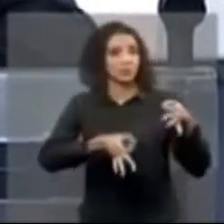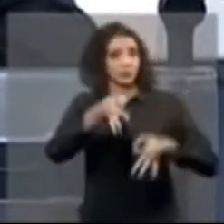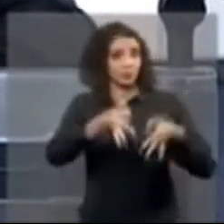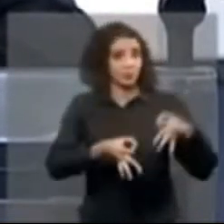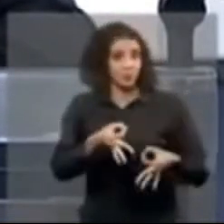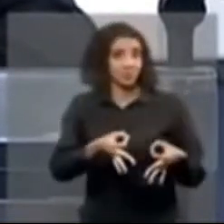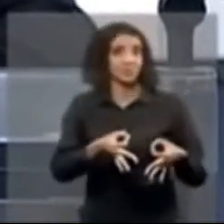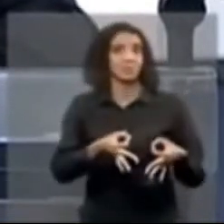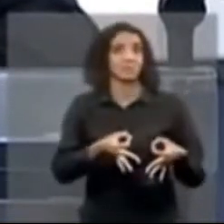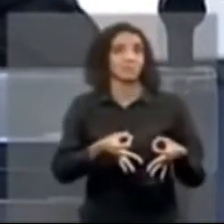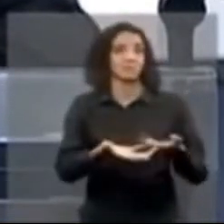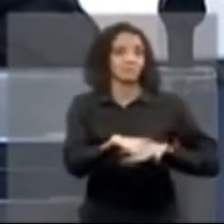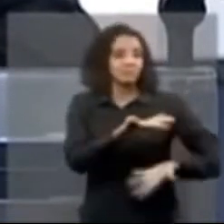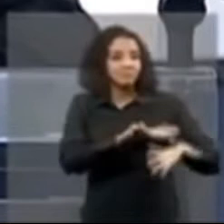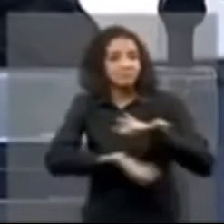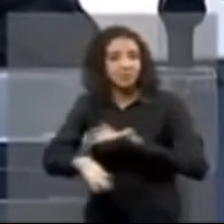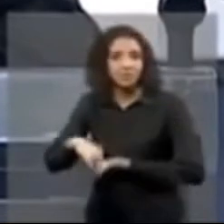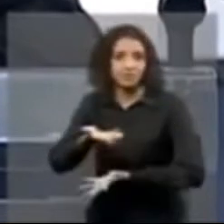e fraternidade.